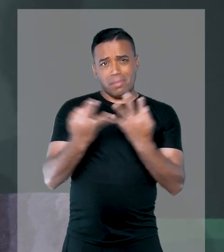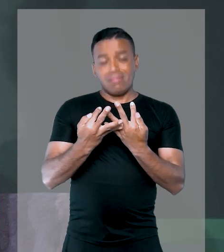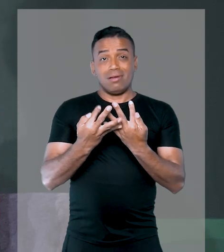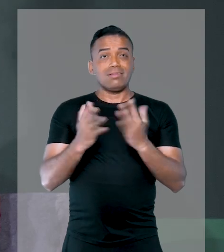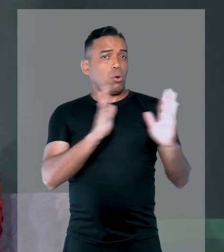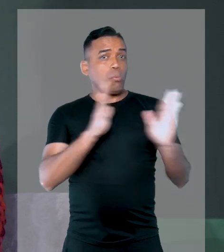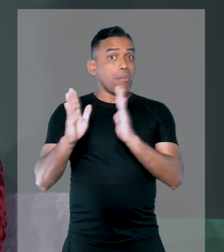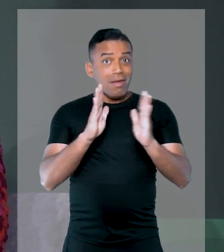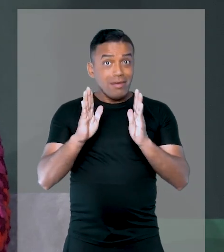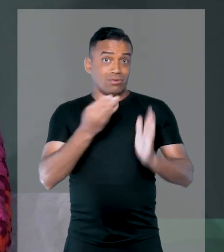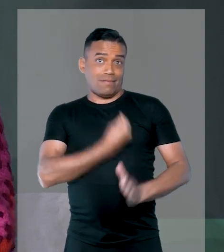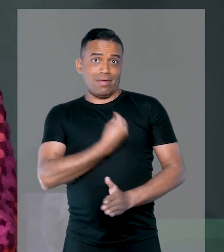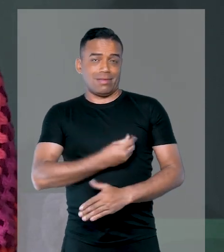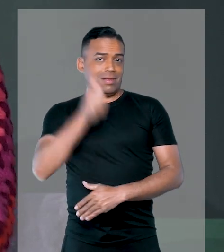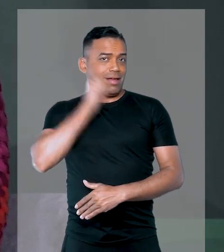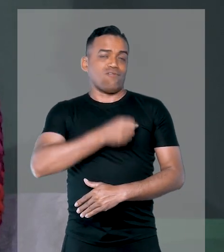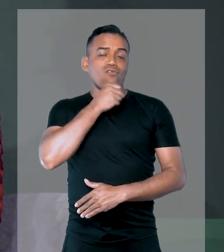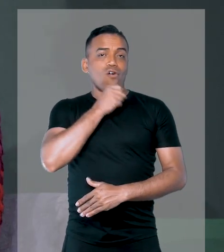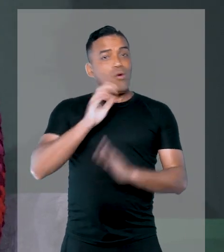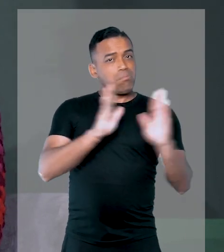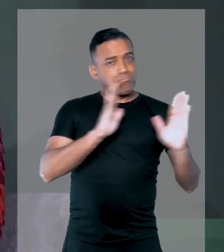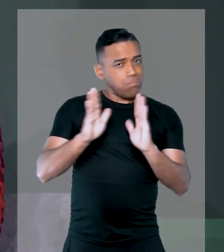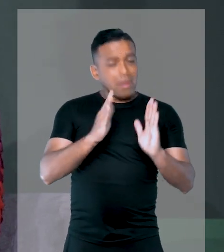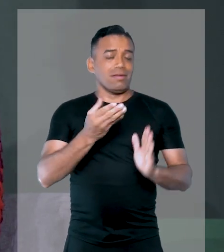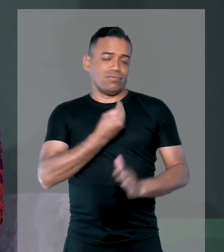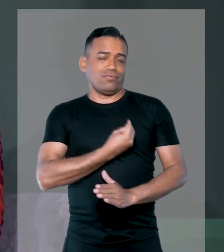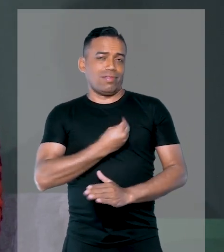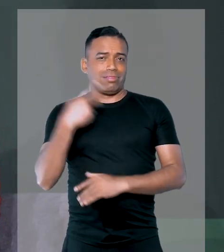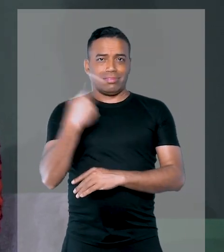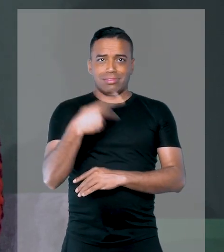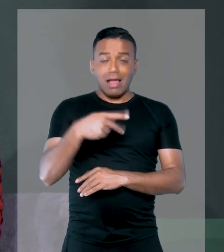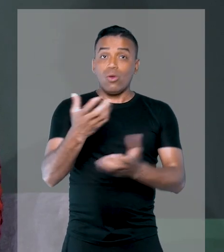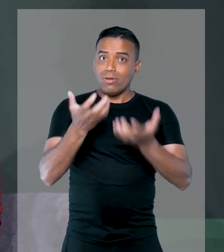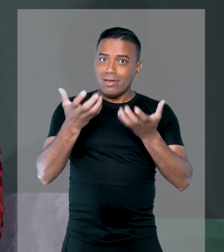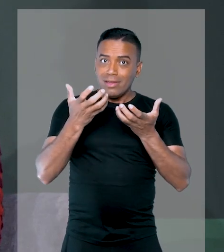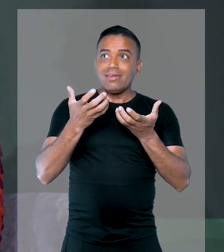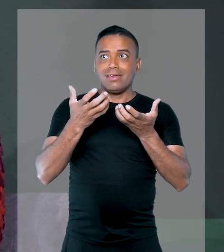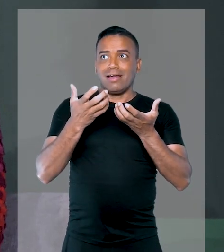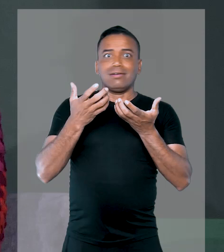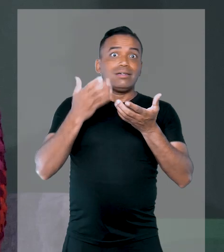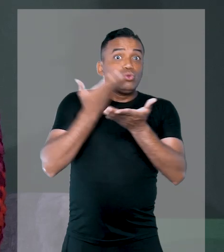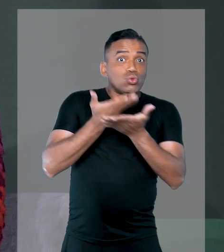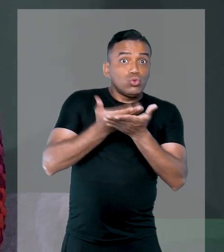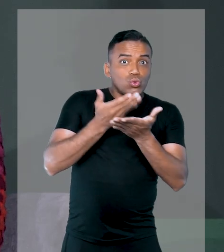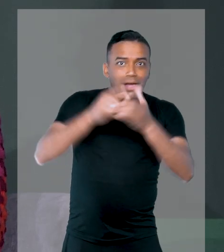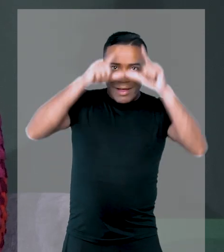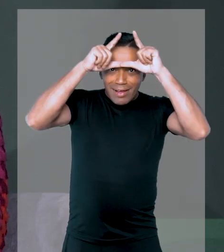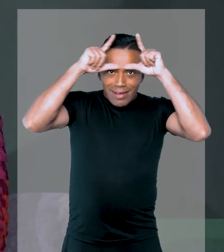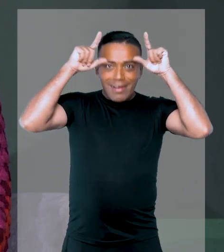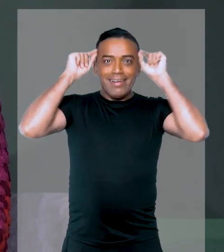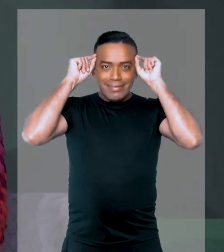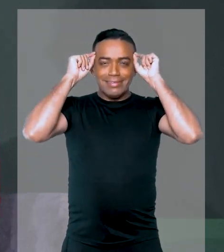o recorte biográfico, justamente esse pedaço da vida da minha avó, que ela queria fazer enfermagem